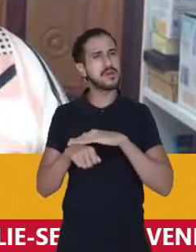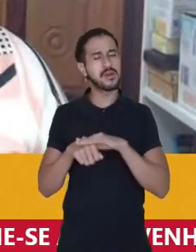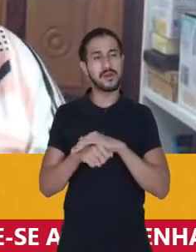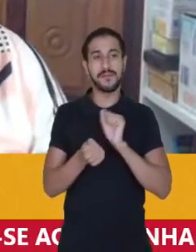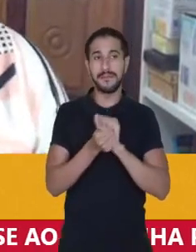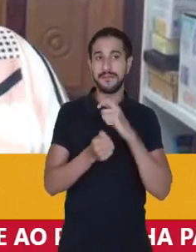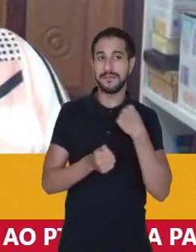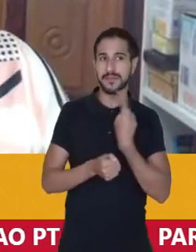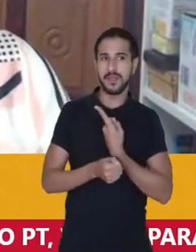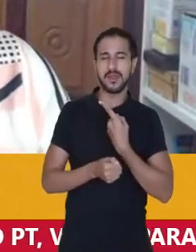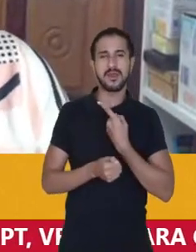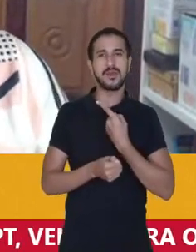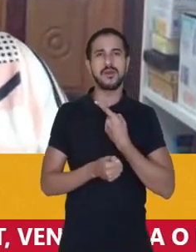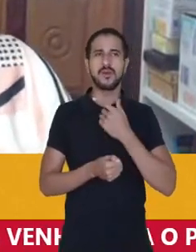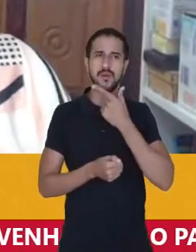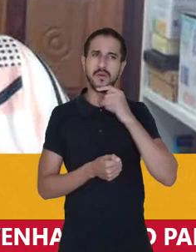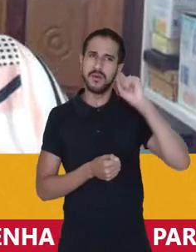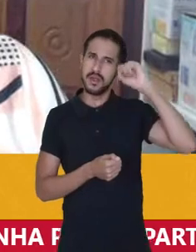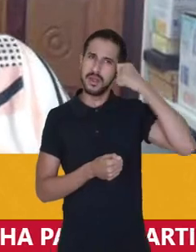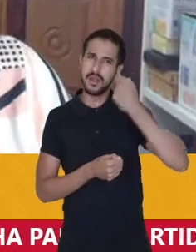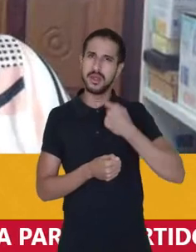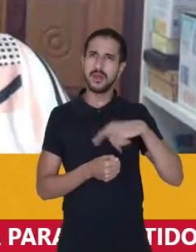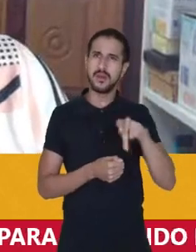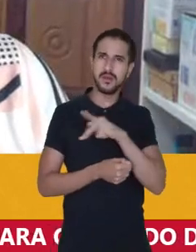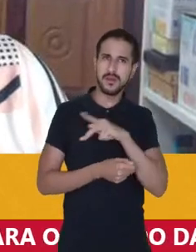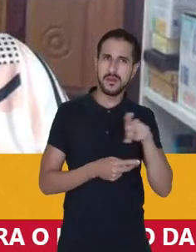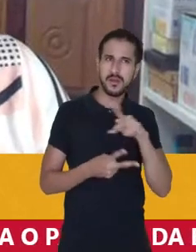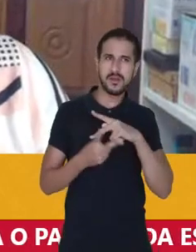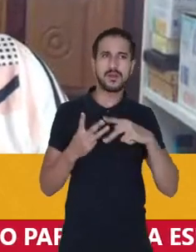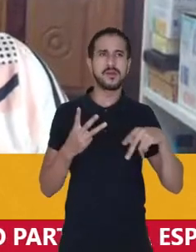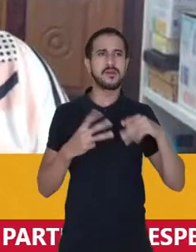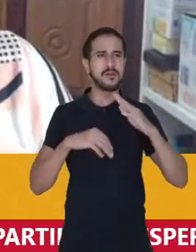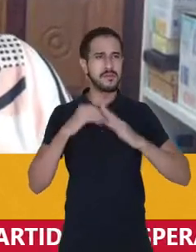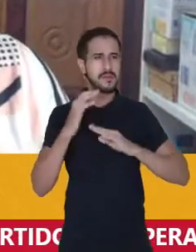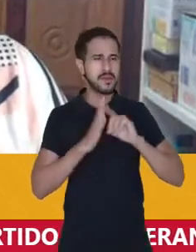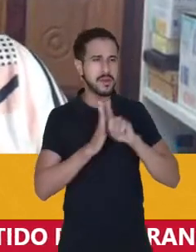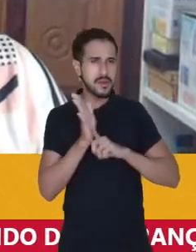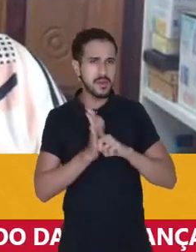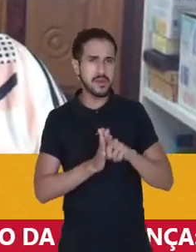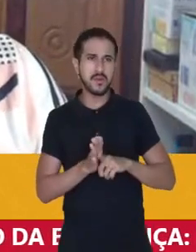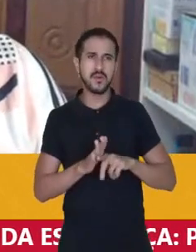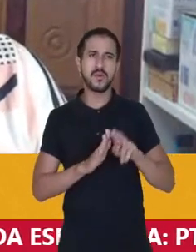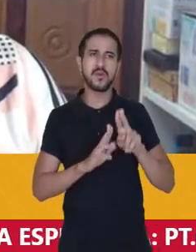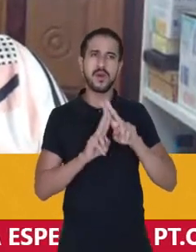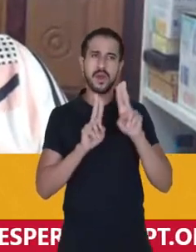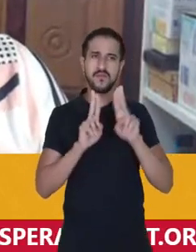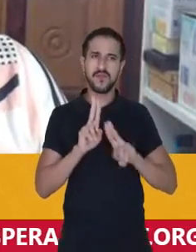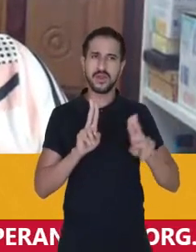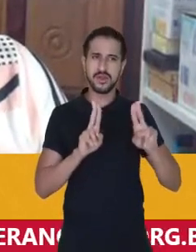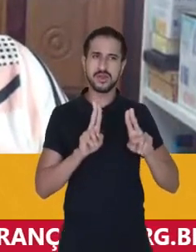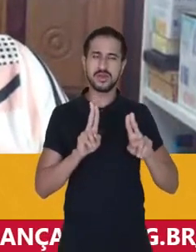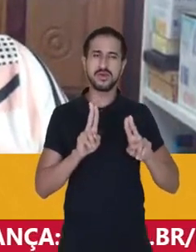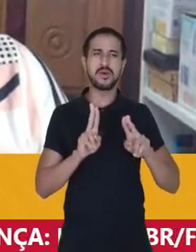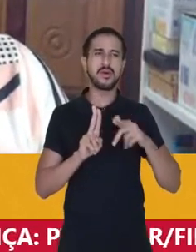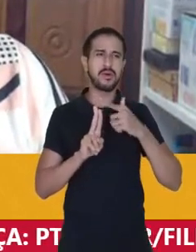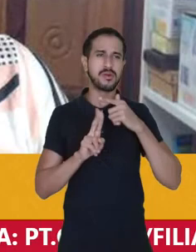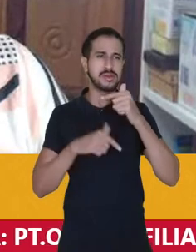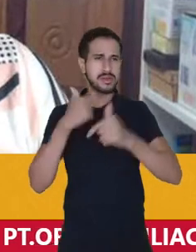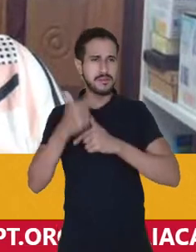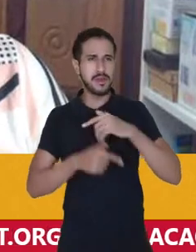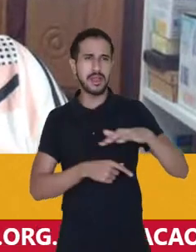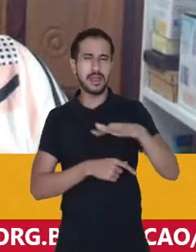como um homem negro, professor, pesquisador do IPUR, da UFRJ, que atua no campo